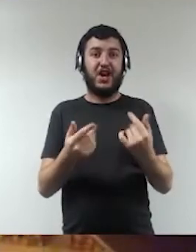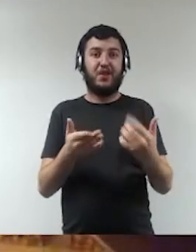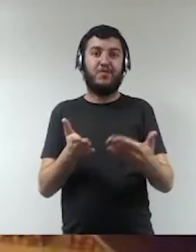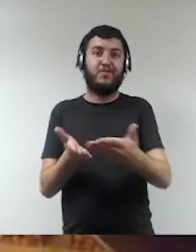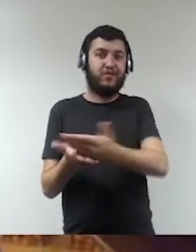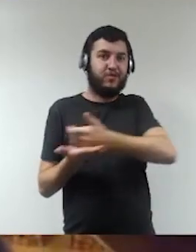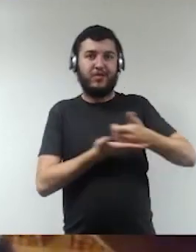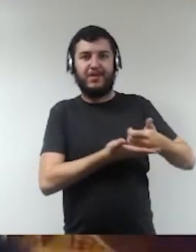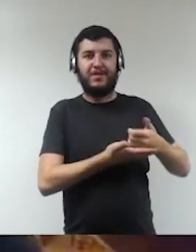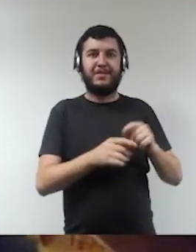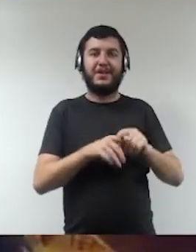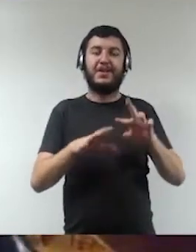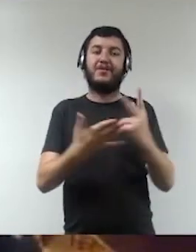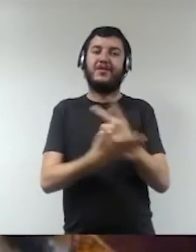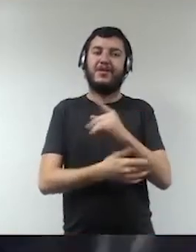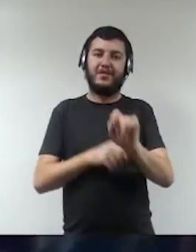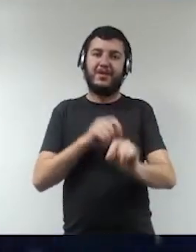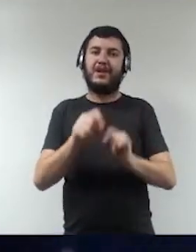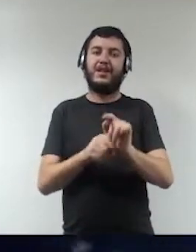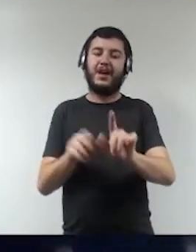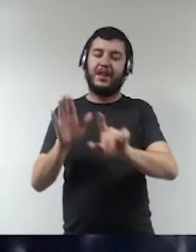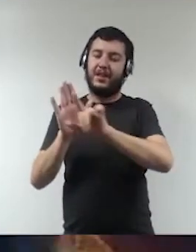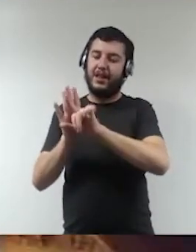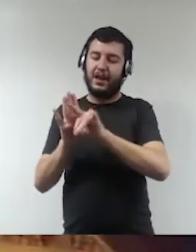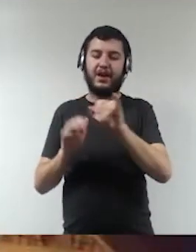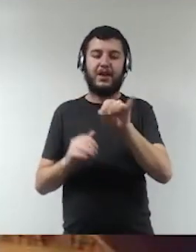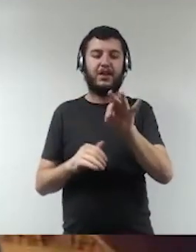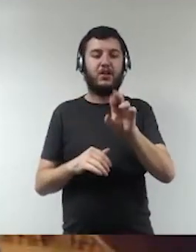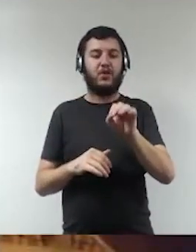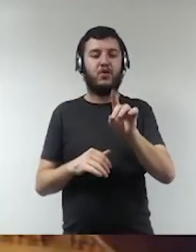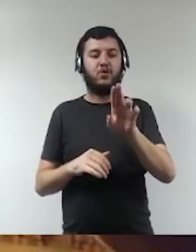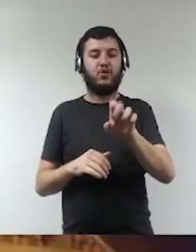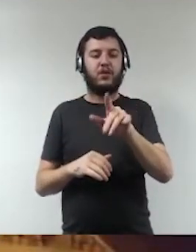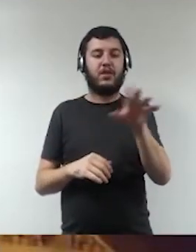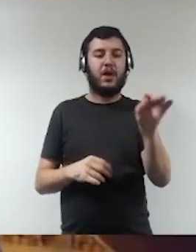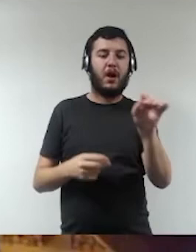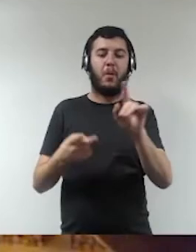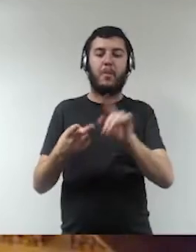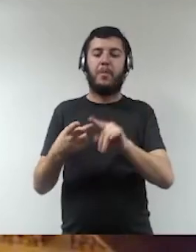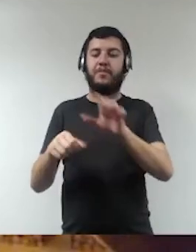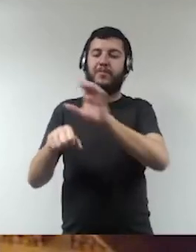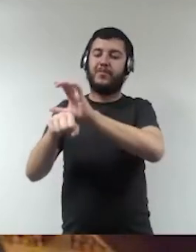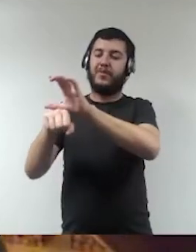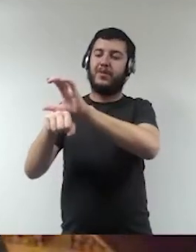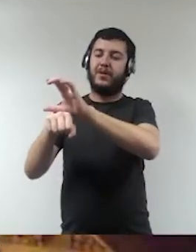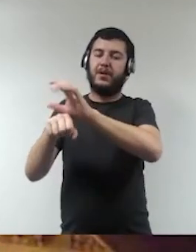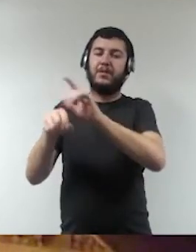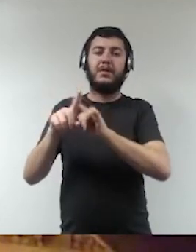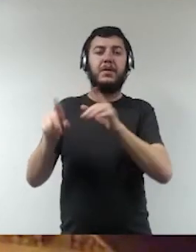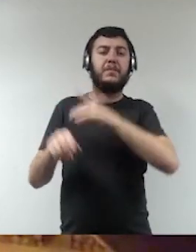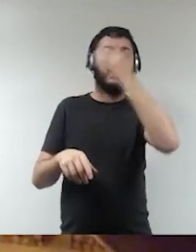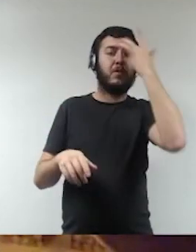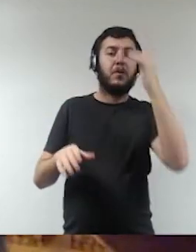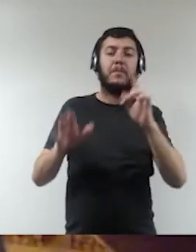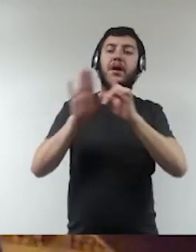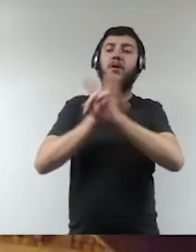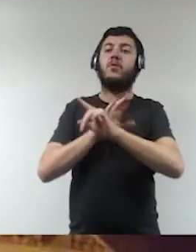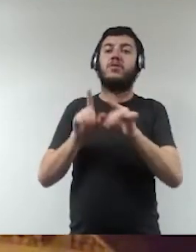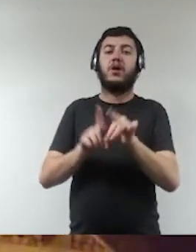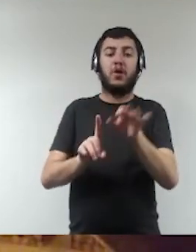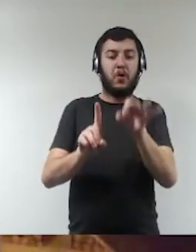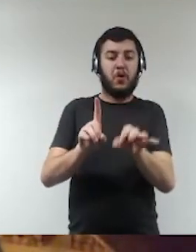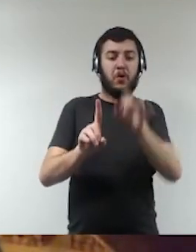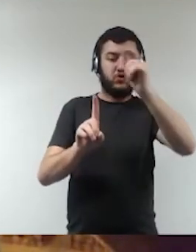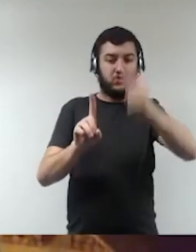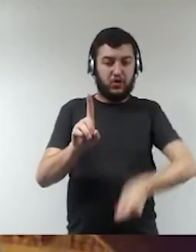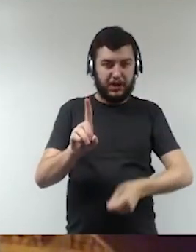as leis que existem, né, Samantha? A lei de introdução, a Constituição, mas eles vão perguntar, mas no teu país os juízes cumprem